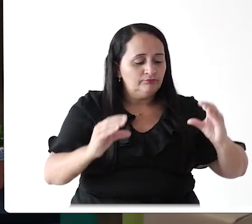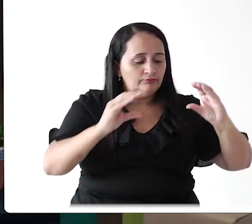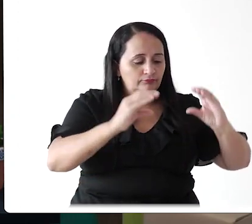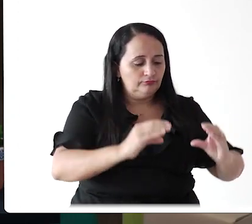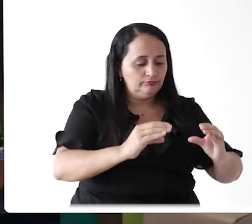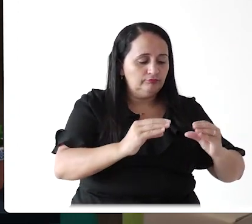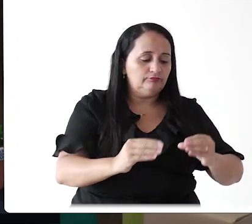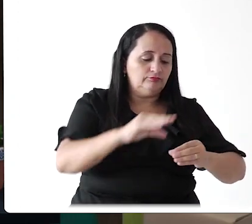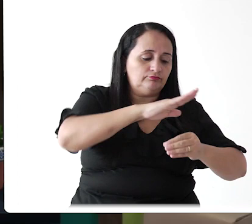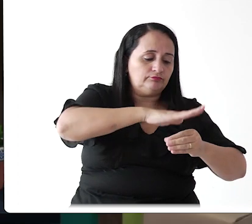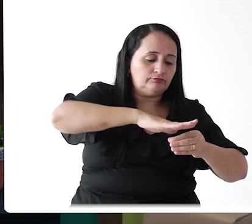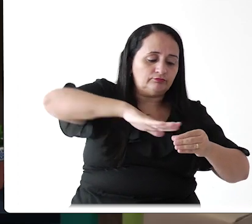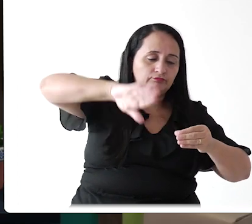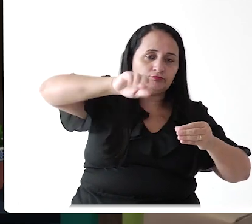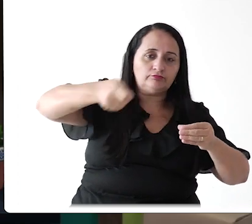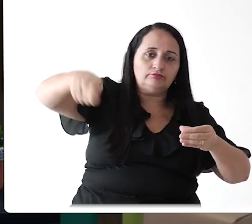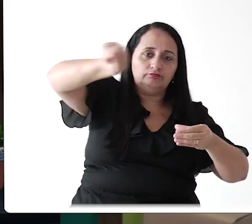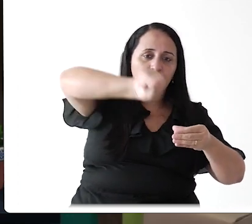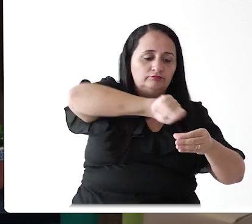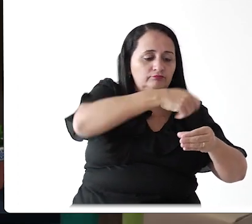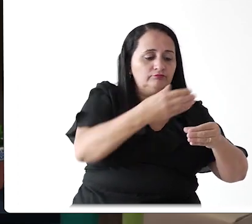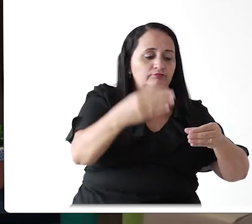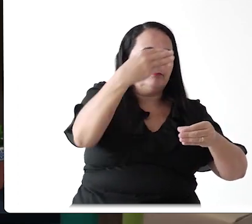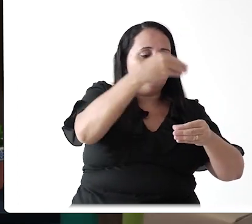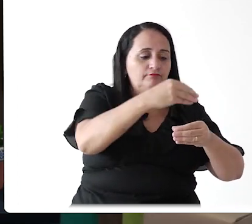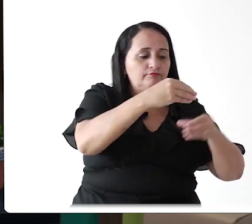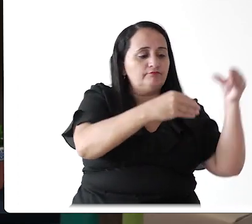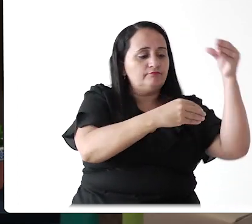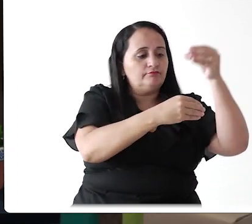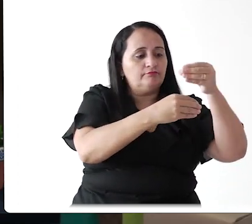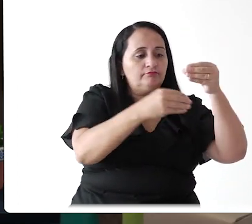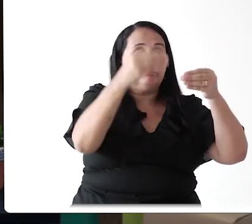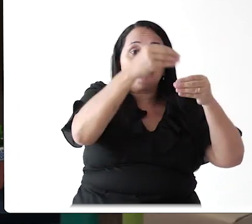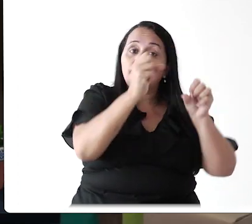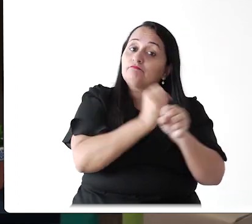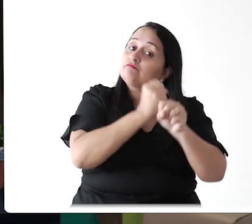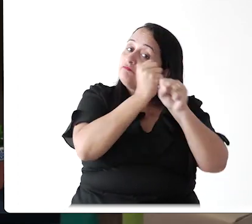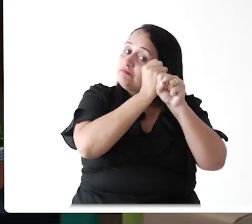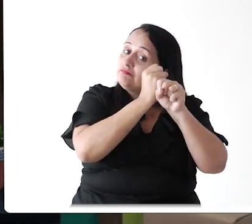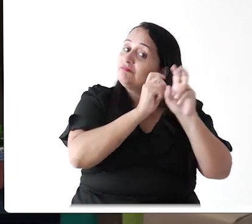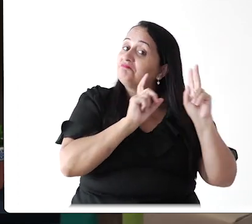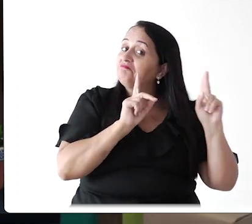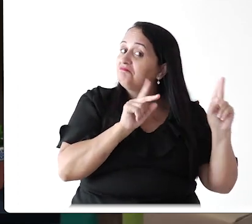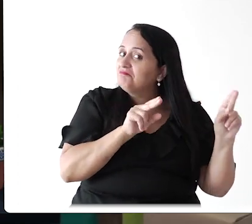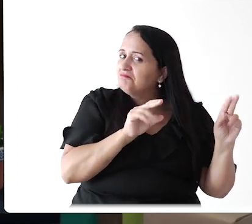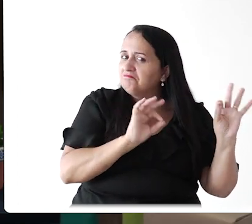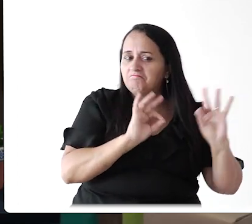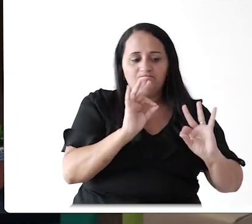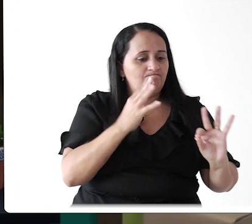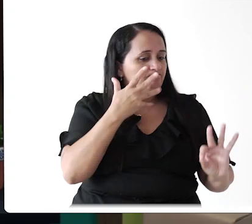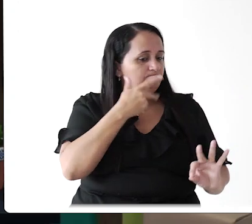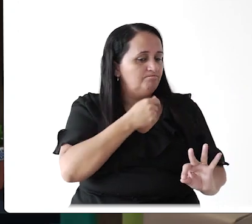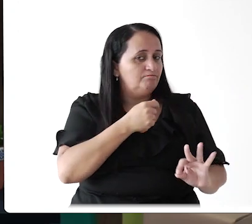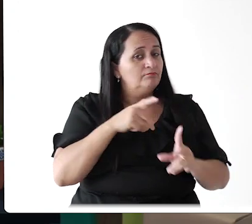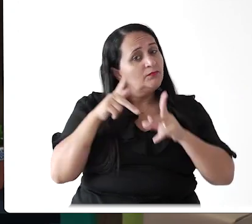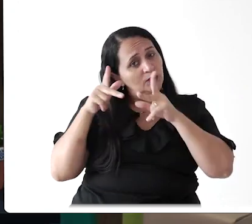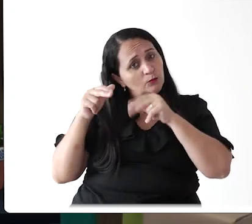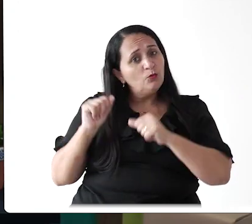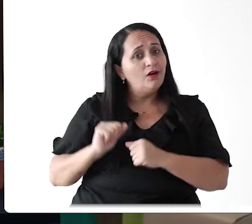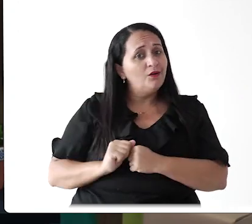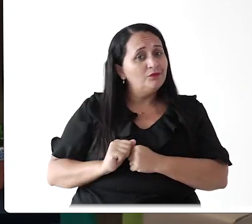técnica para levantar o muro nessa construção, a mesma coisa na construção de um texto. Nós escolhemos as